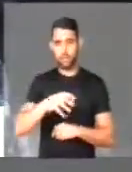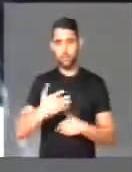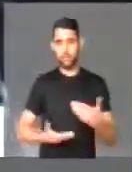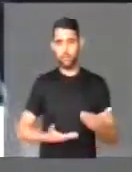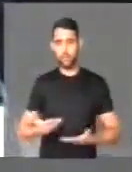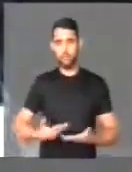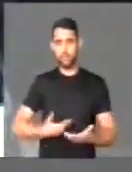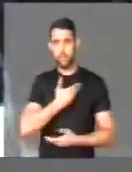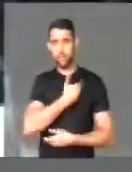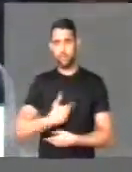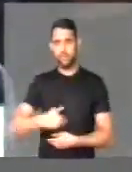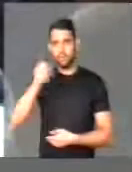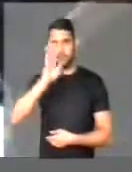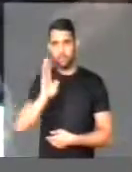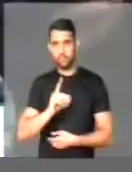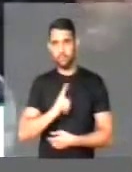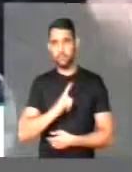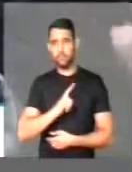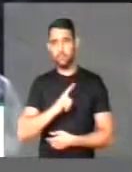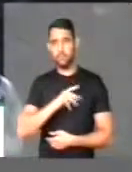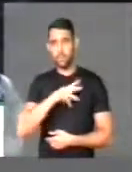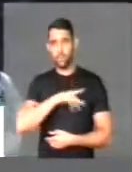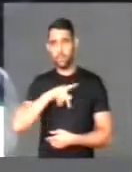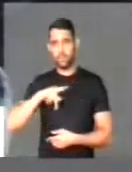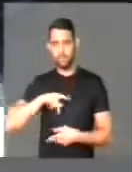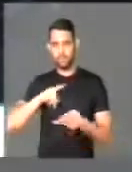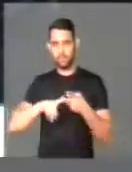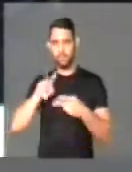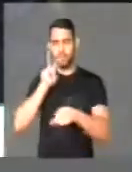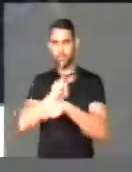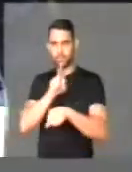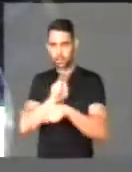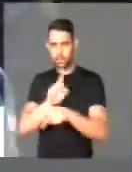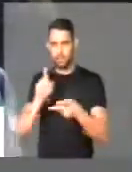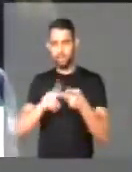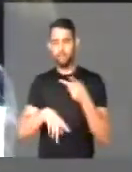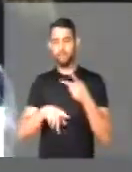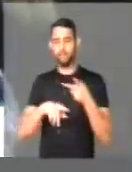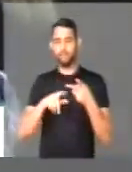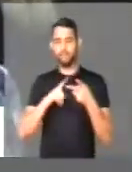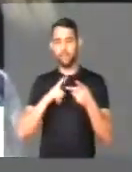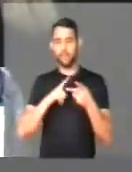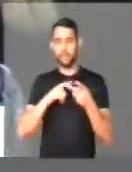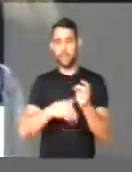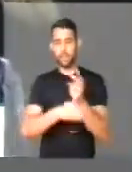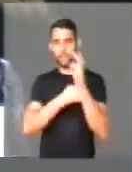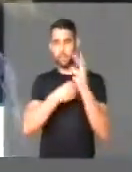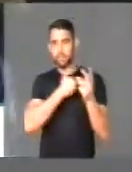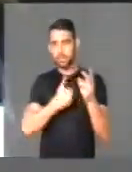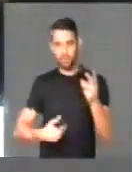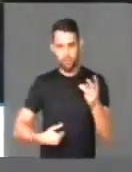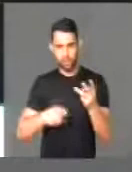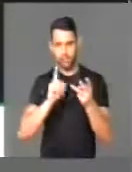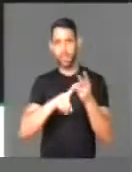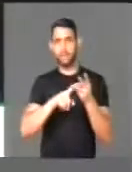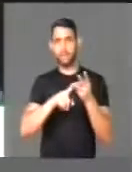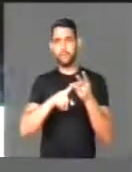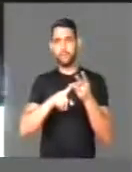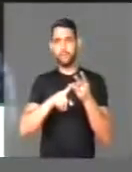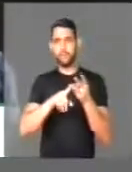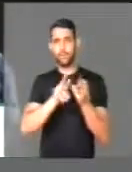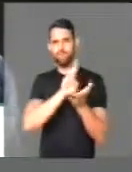setores do Estado brasileiro, do Ministério Público, da Defensoria, da Segurança Pública e